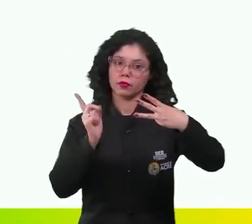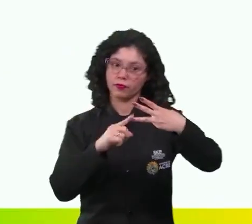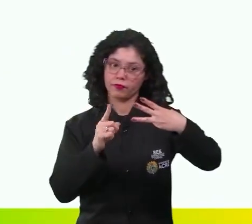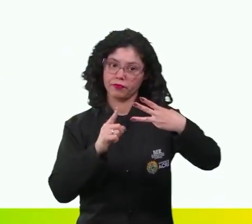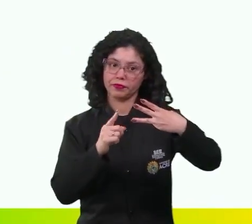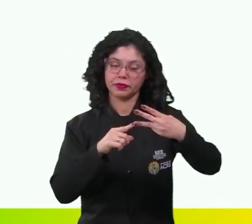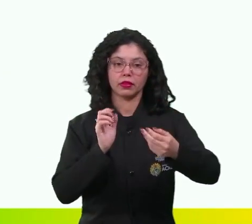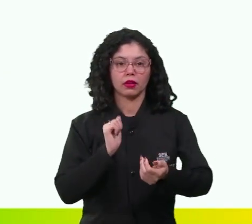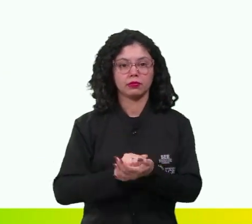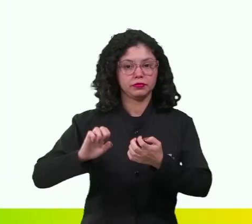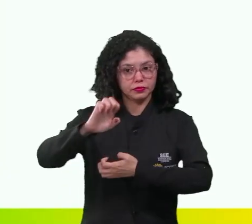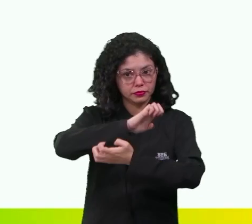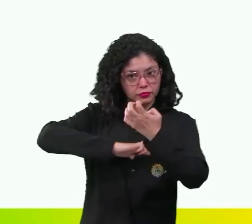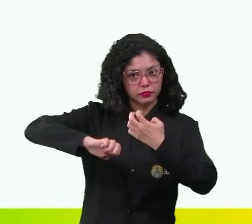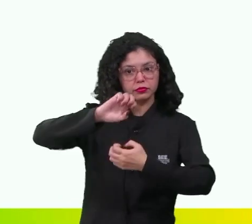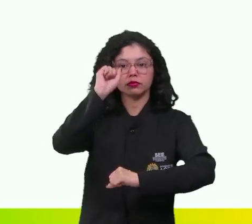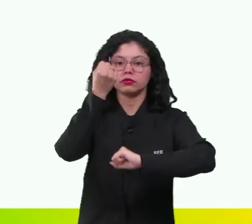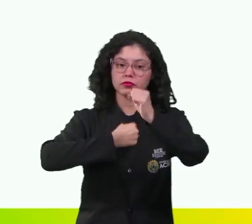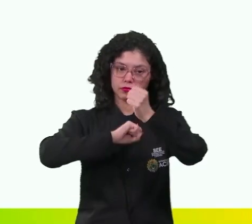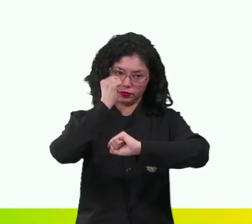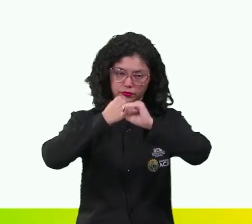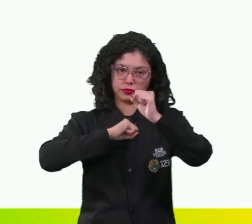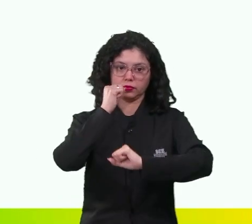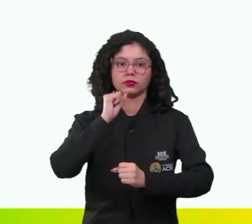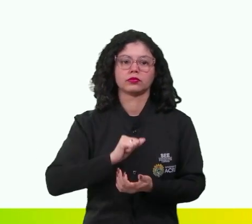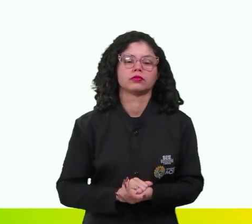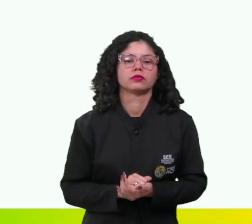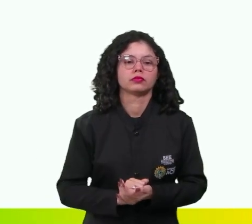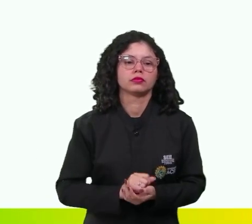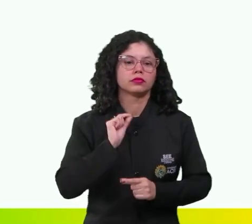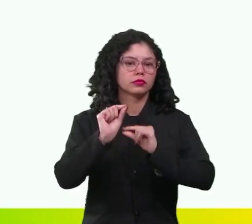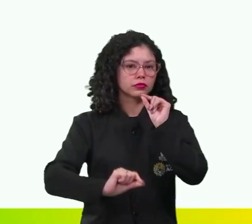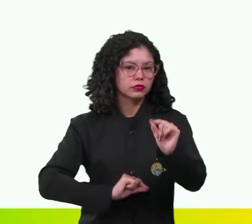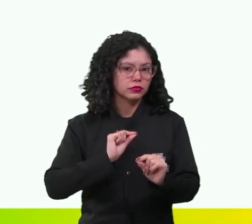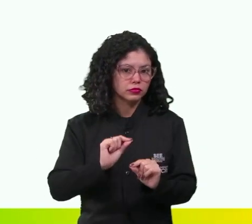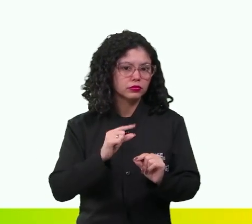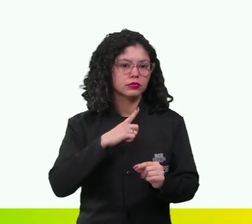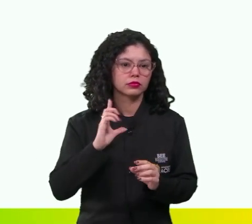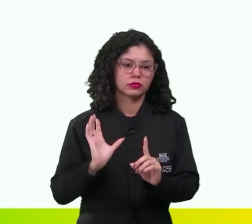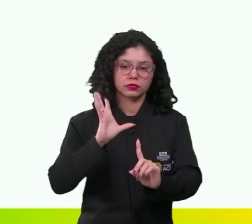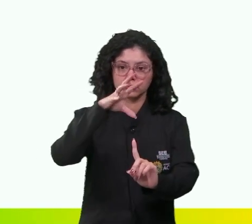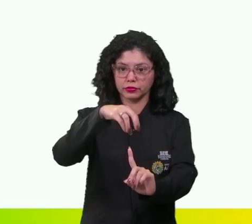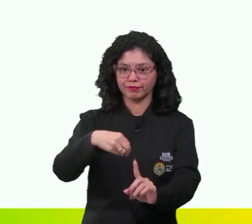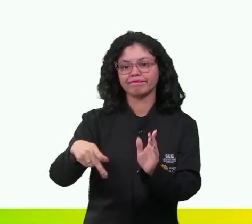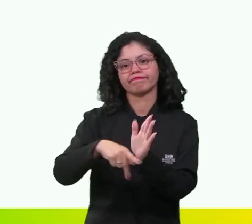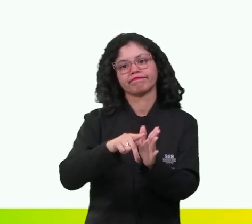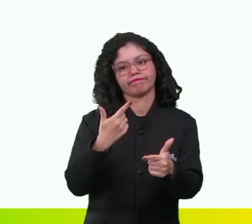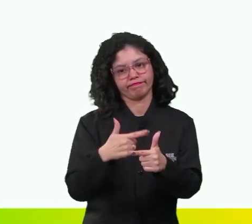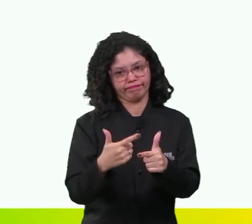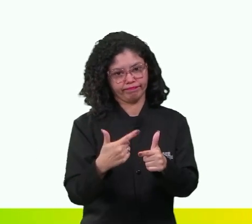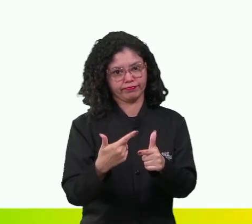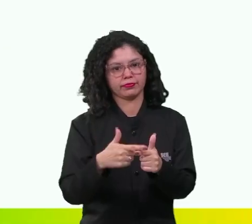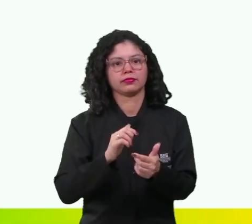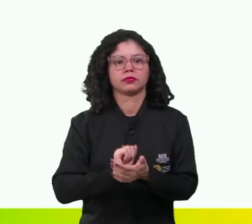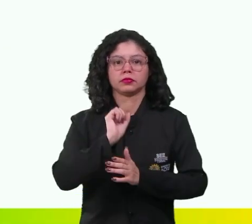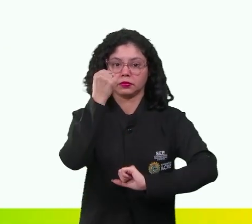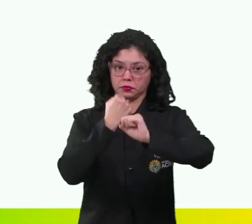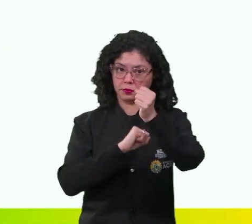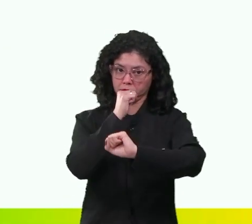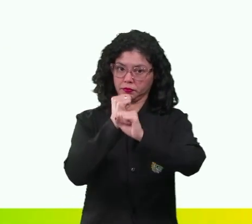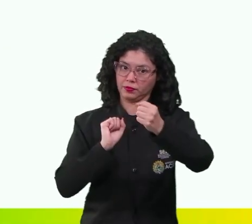momento, nós temos a questão da revolução industrial, e aqui é o centro do problema. Então, a